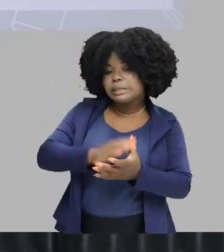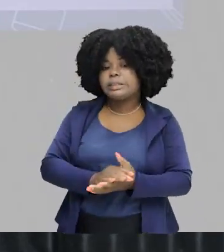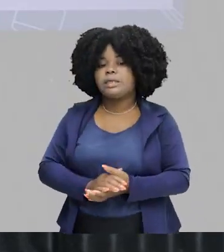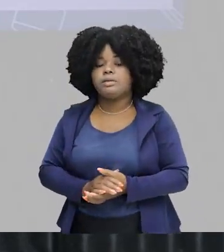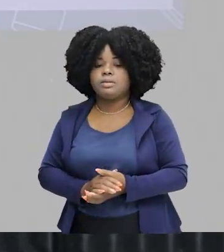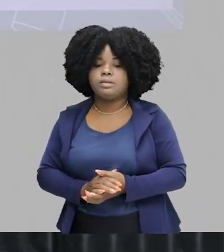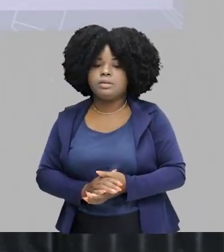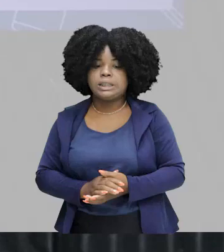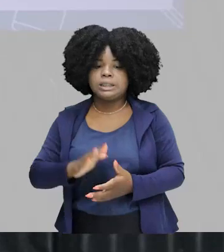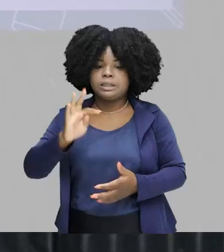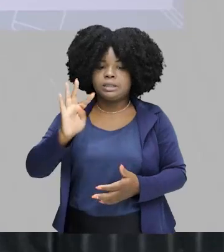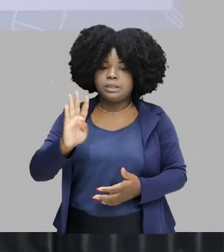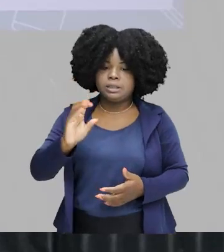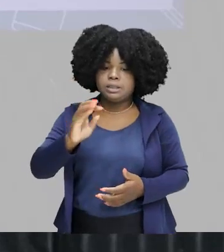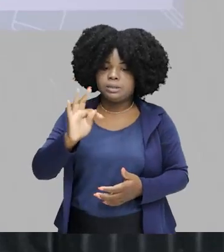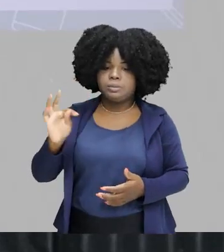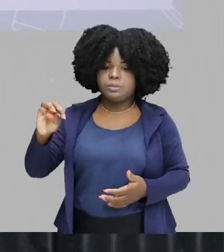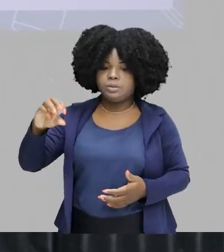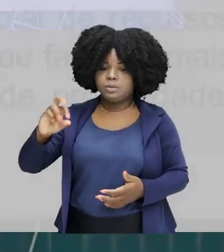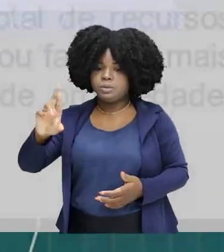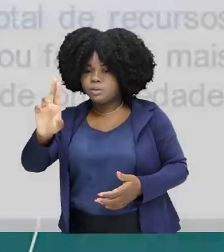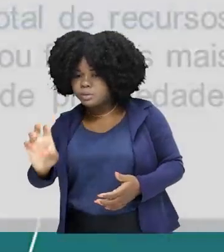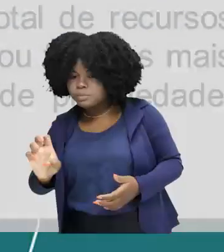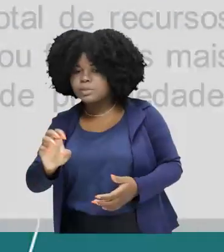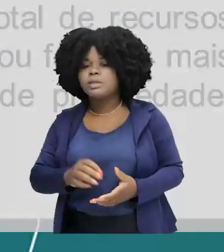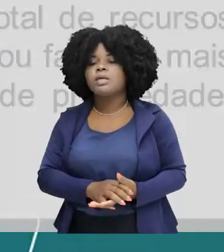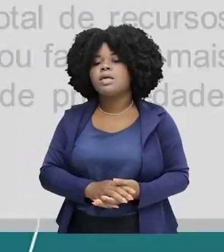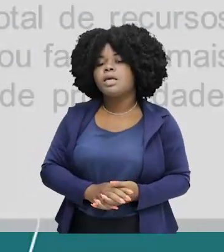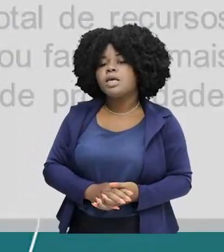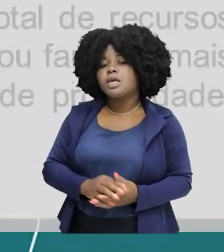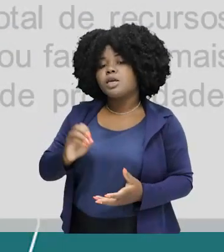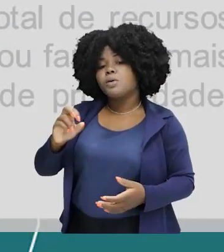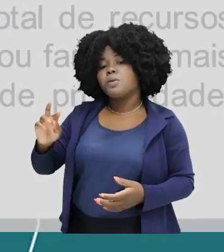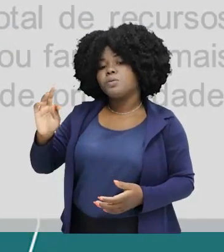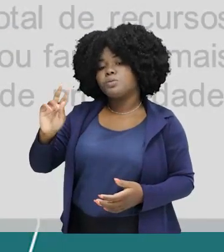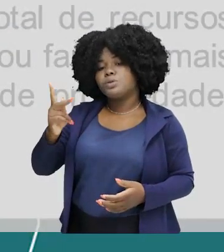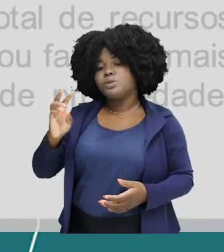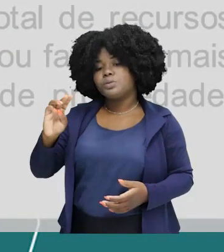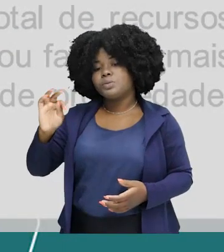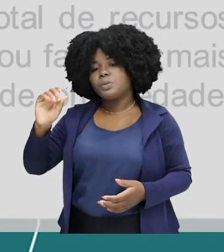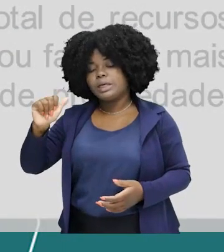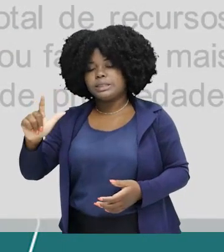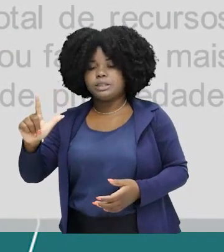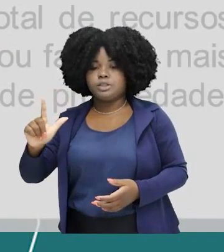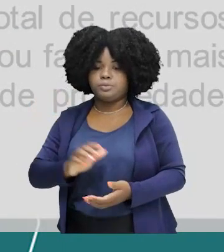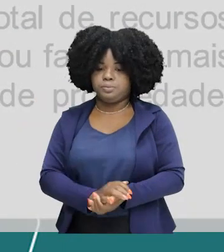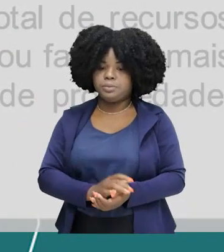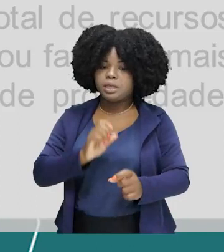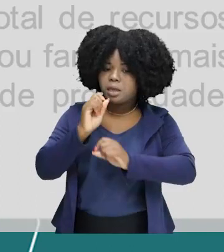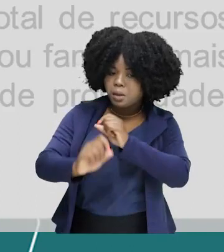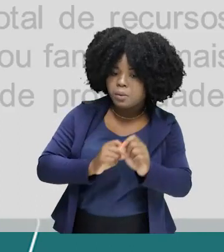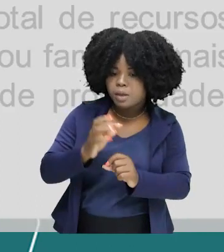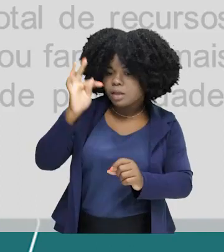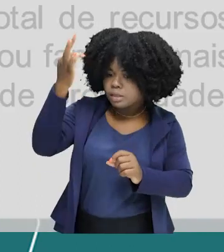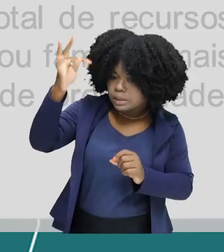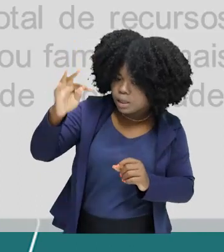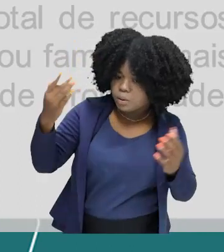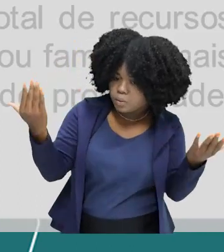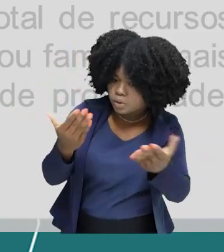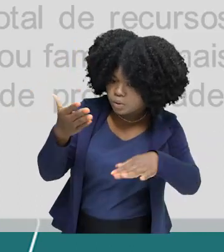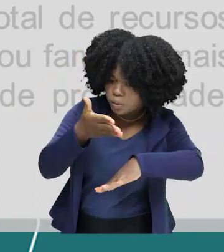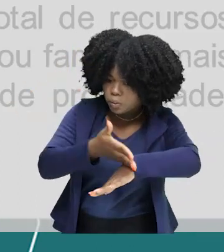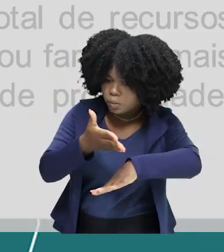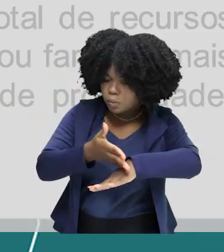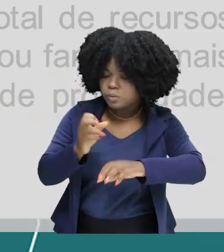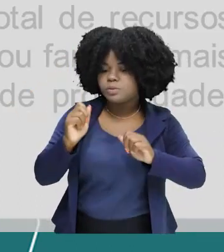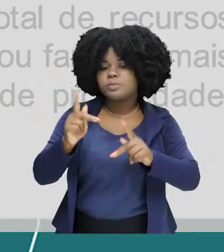Baltimore e William Waldschmidt, que são autores já do século XX. Então, o que eu fiz agora? O que eu estou fazendo para ti? Primeiro, eu